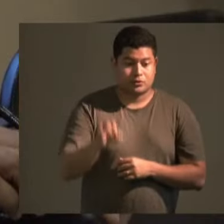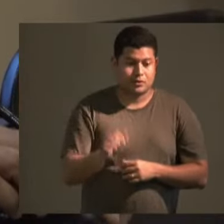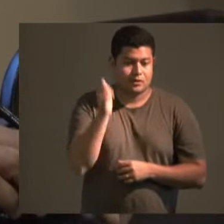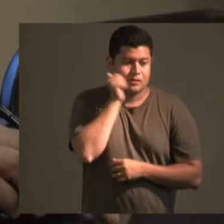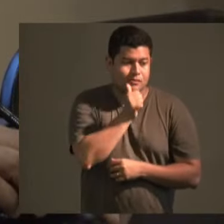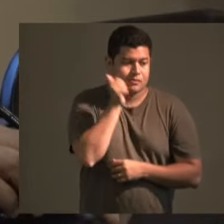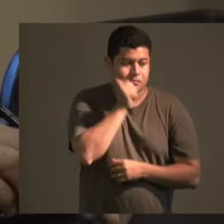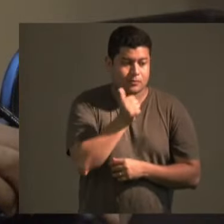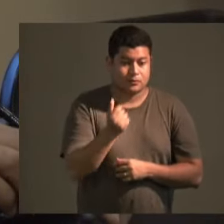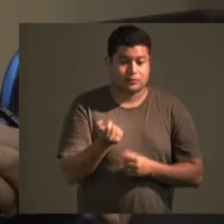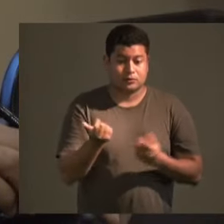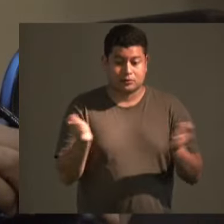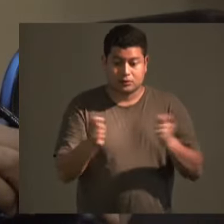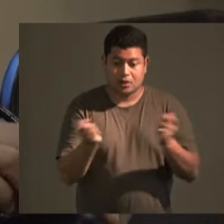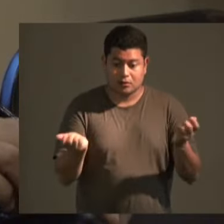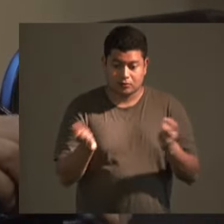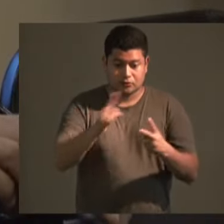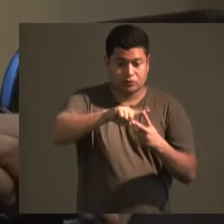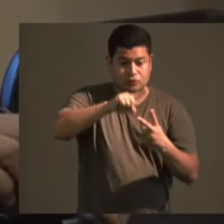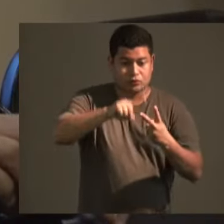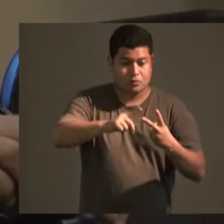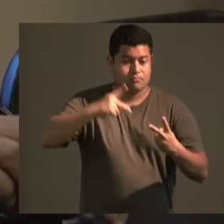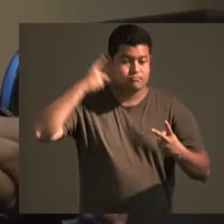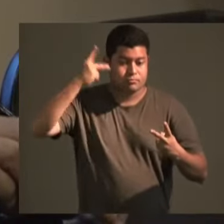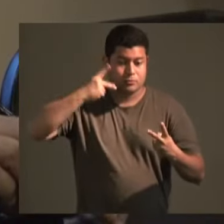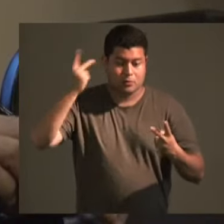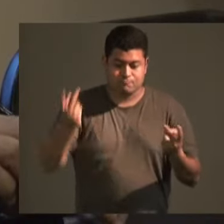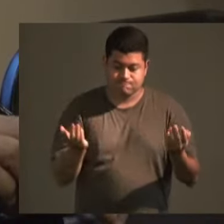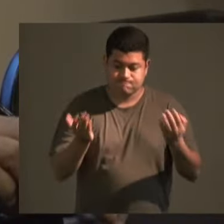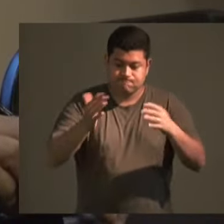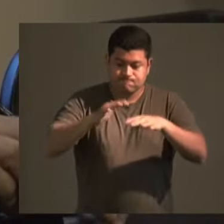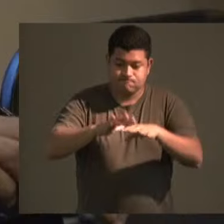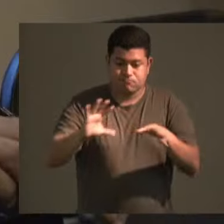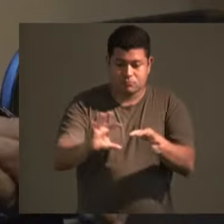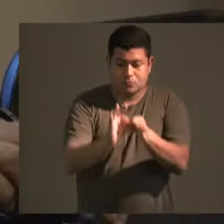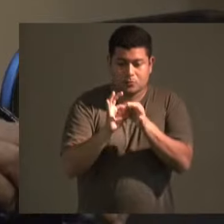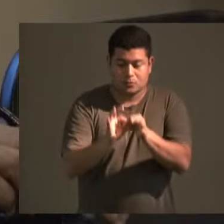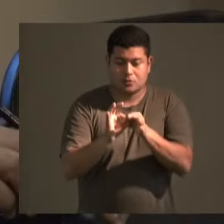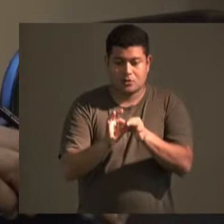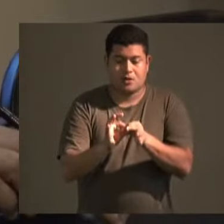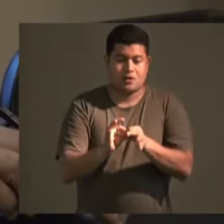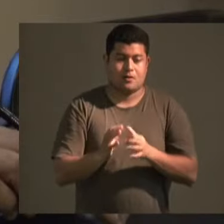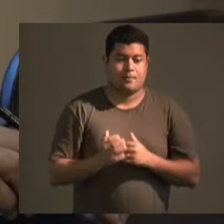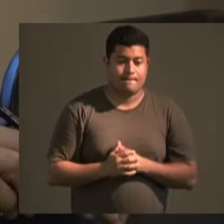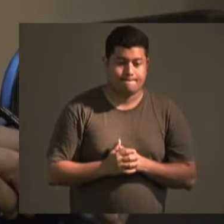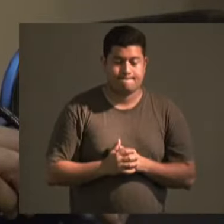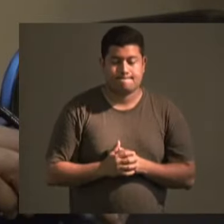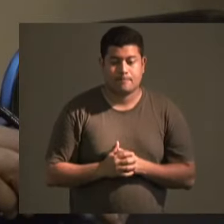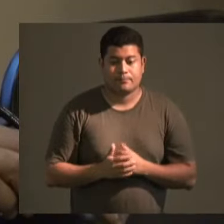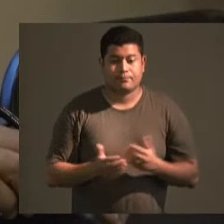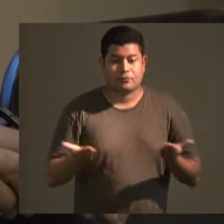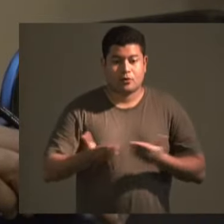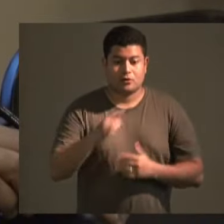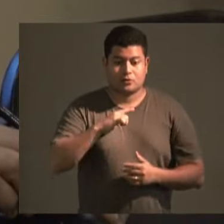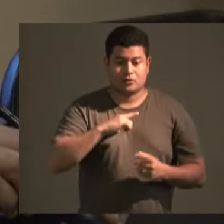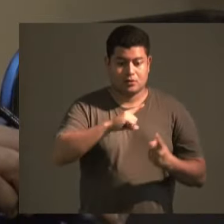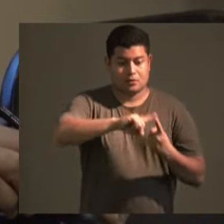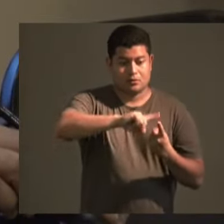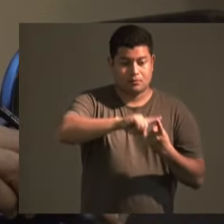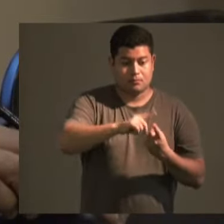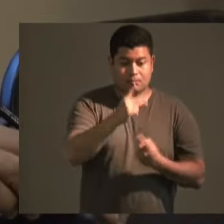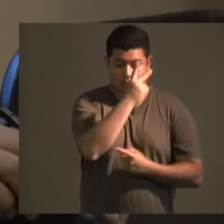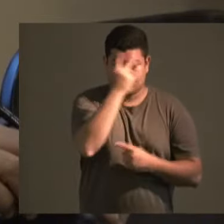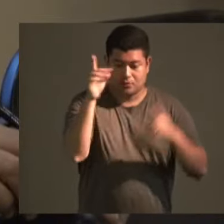integralizar essas duas políticas e trazer. Hoje nós temos um módulo, pessoa com deficiência, em ambos